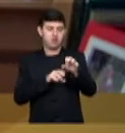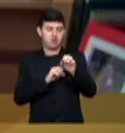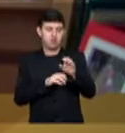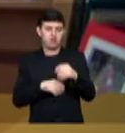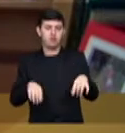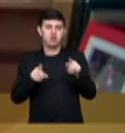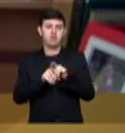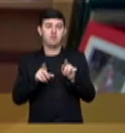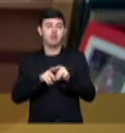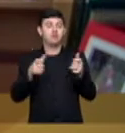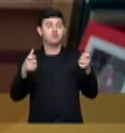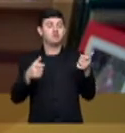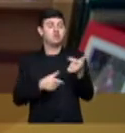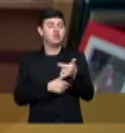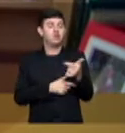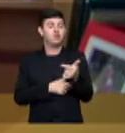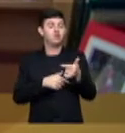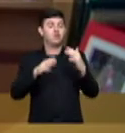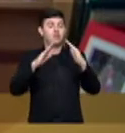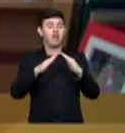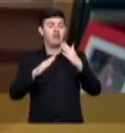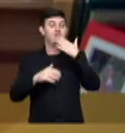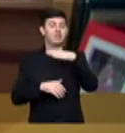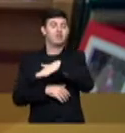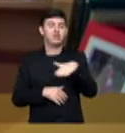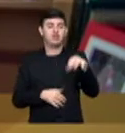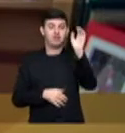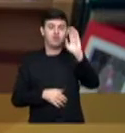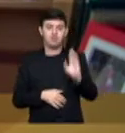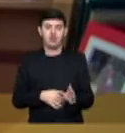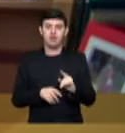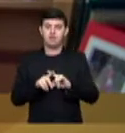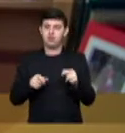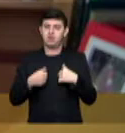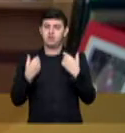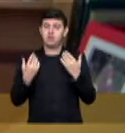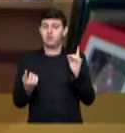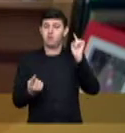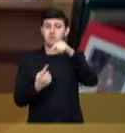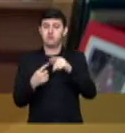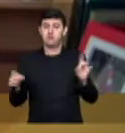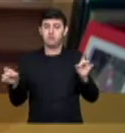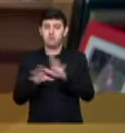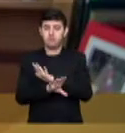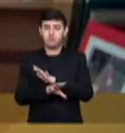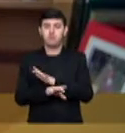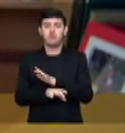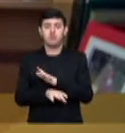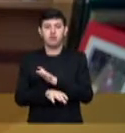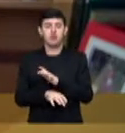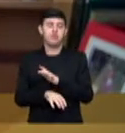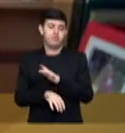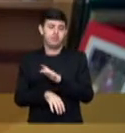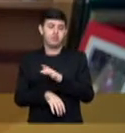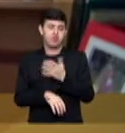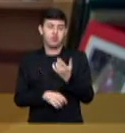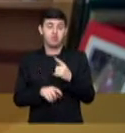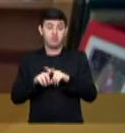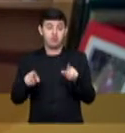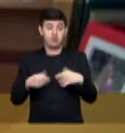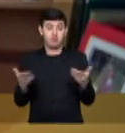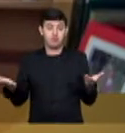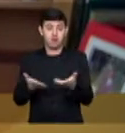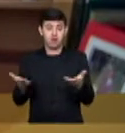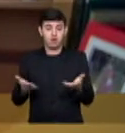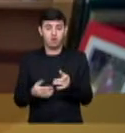das nossas crianças brasileiras. Isso me permite, excelência, senhor presidente, apenas para concluir o pensamento, né, trazemos por fim aqui